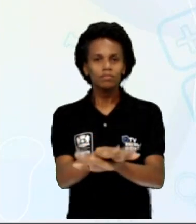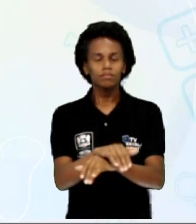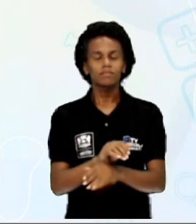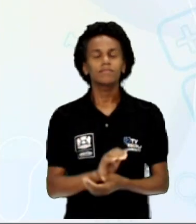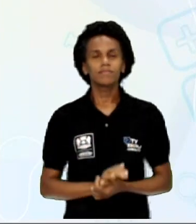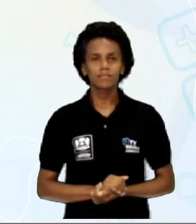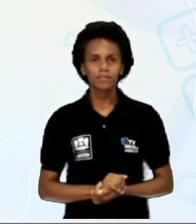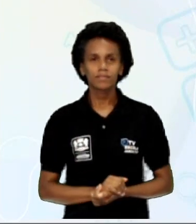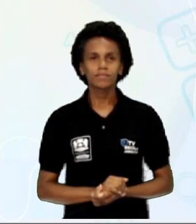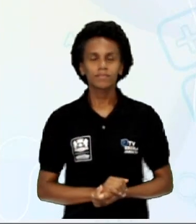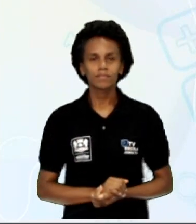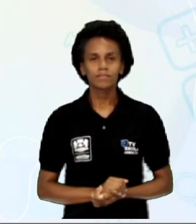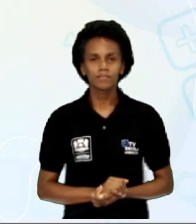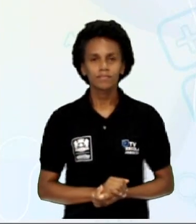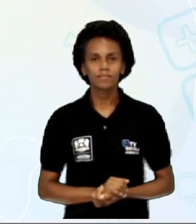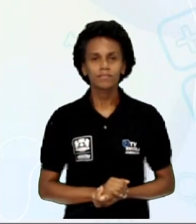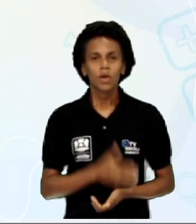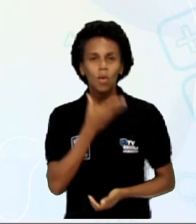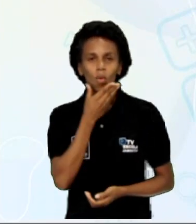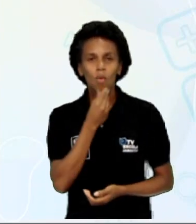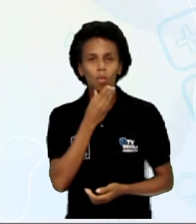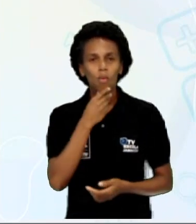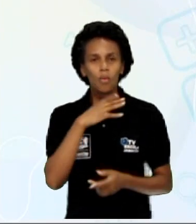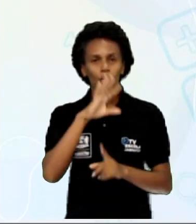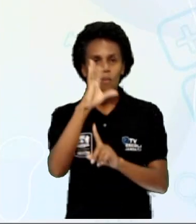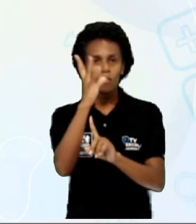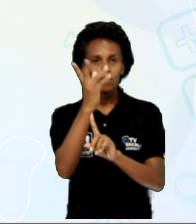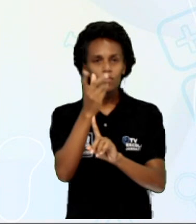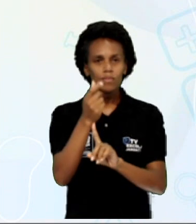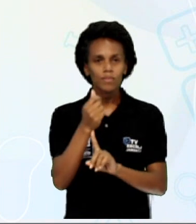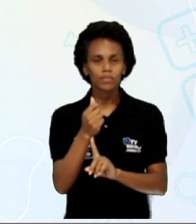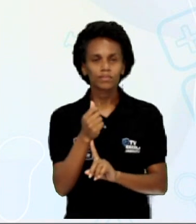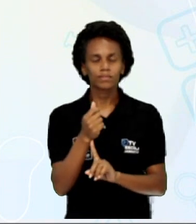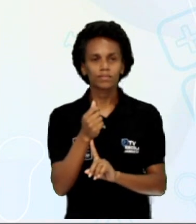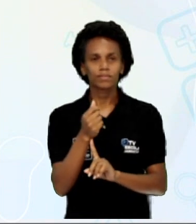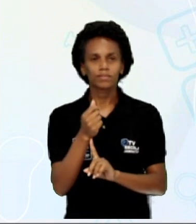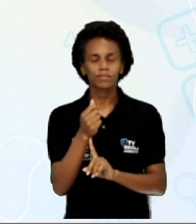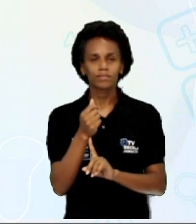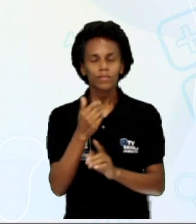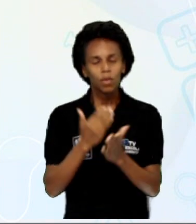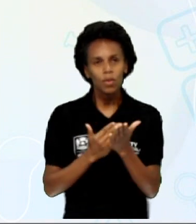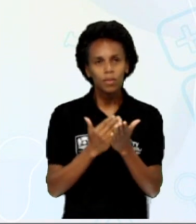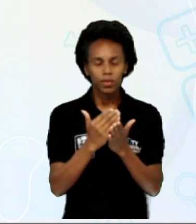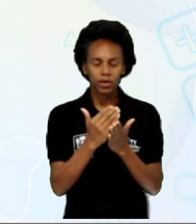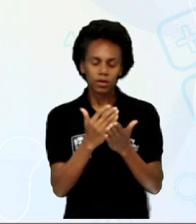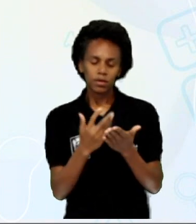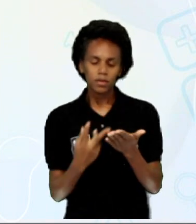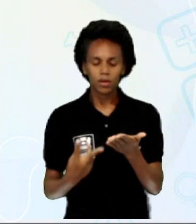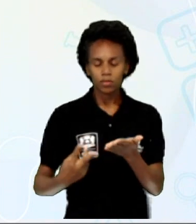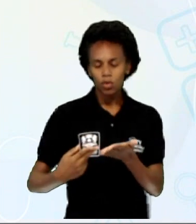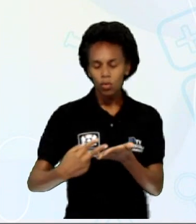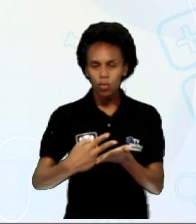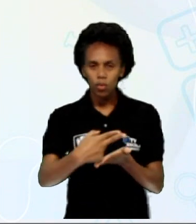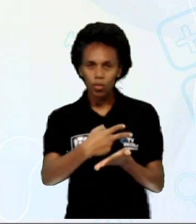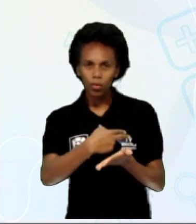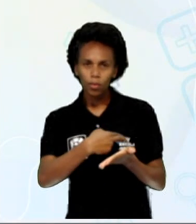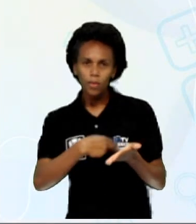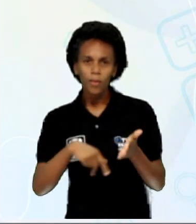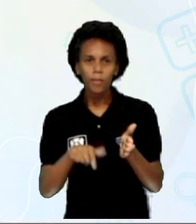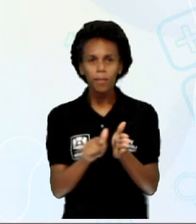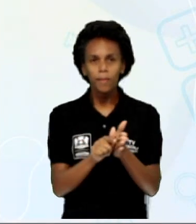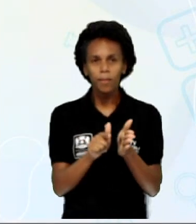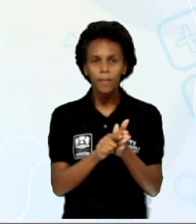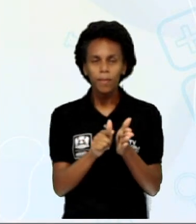O artista iniciava os projetos cortando folhas de papel previamente pintadas por seus assistentes com tinta guache, em cores